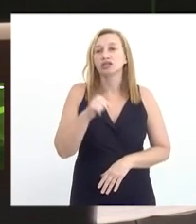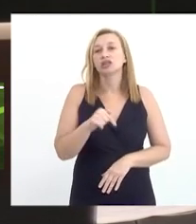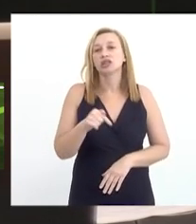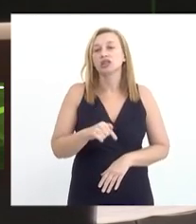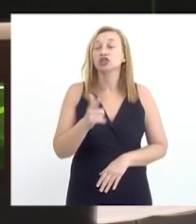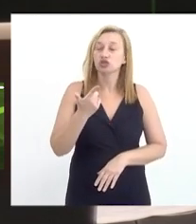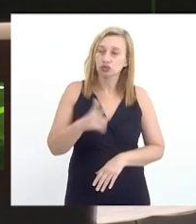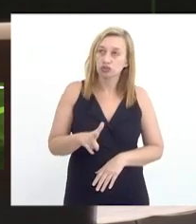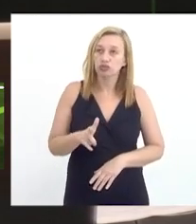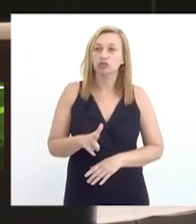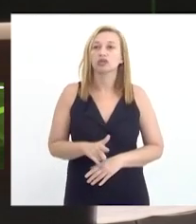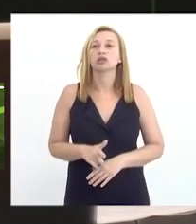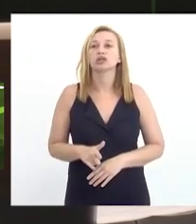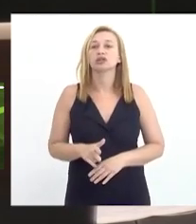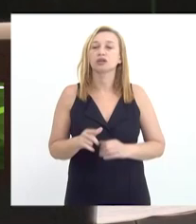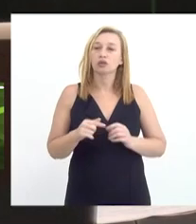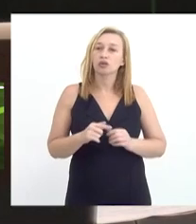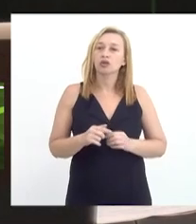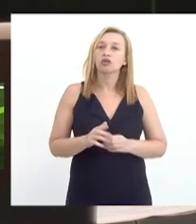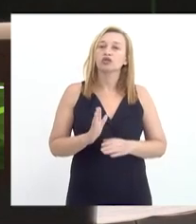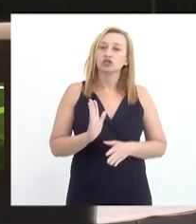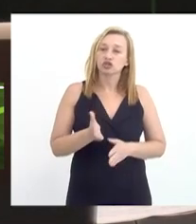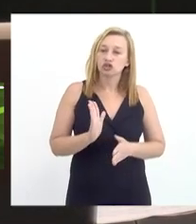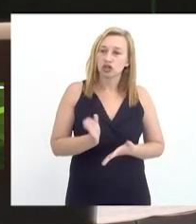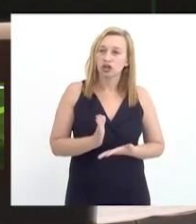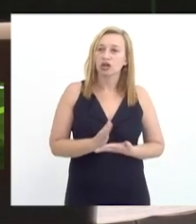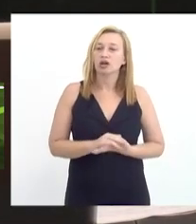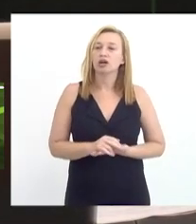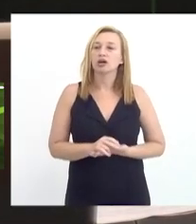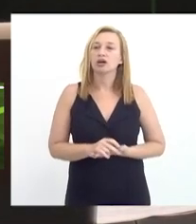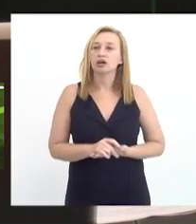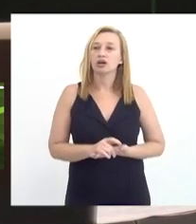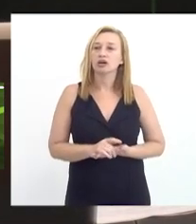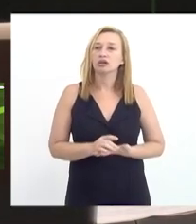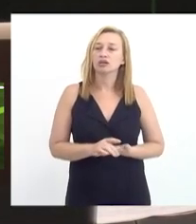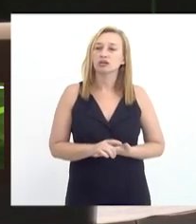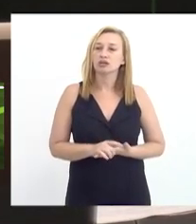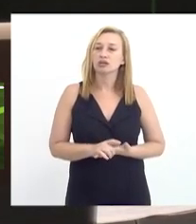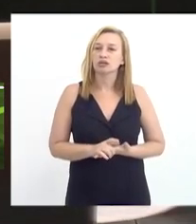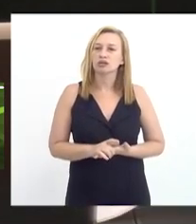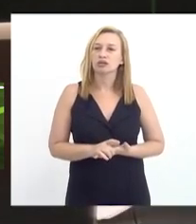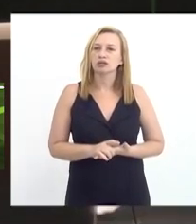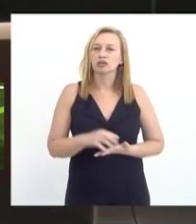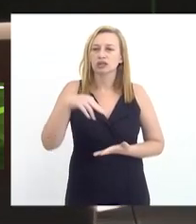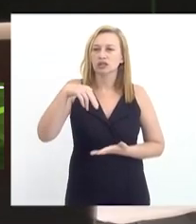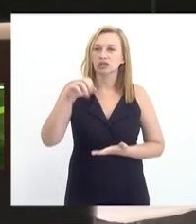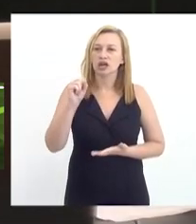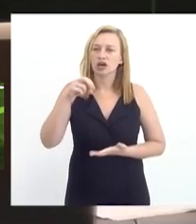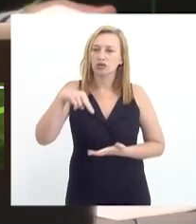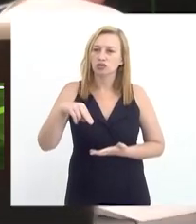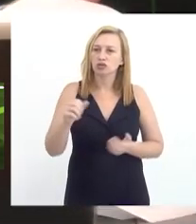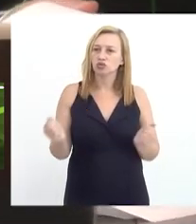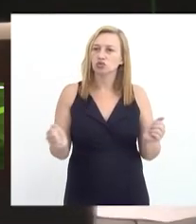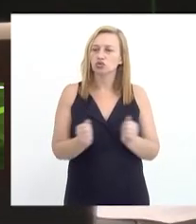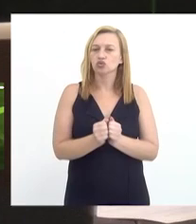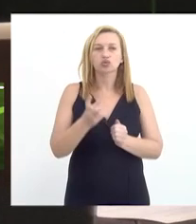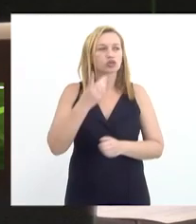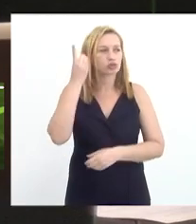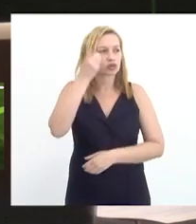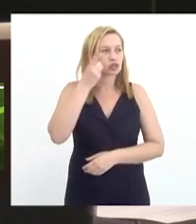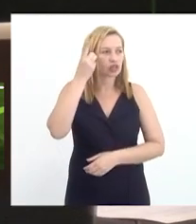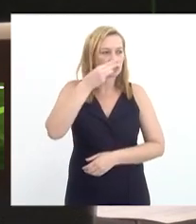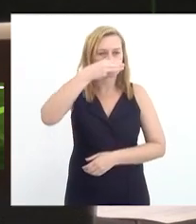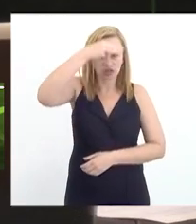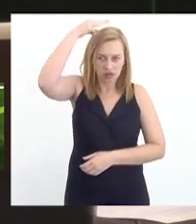De novo Tentar uma linha Já acordou O Nelson Juntamente com o deputado